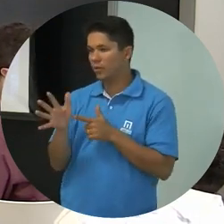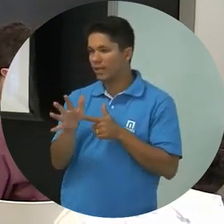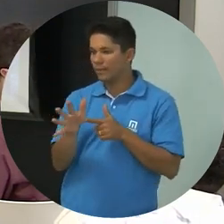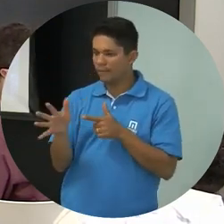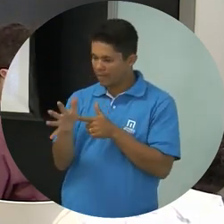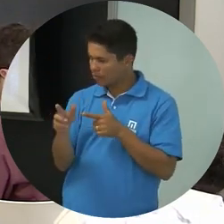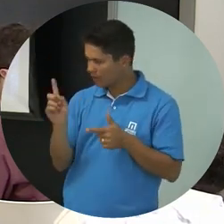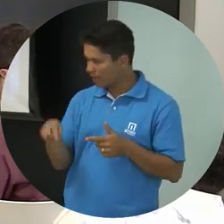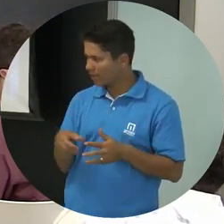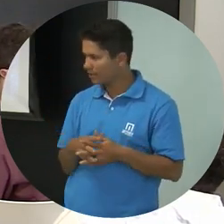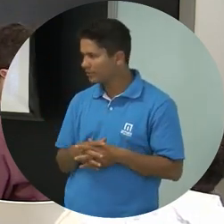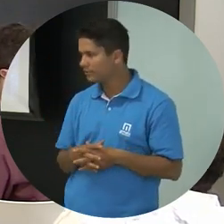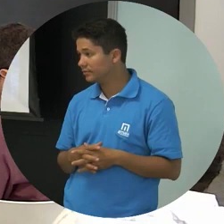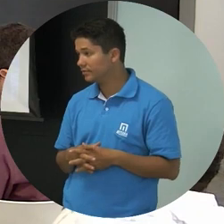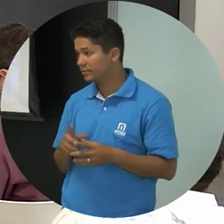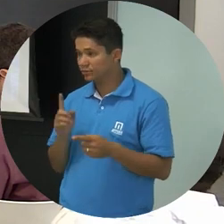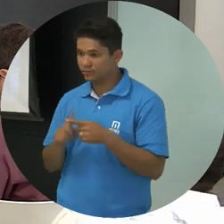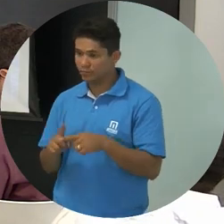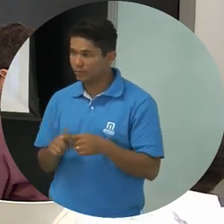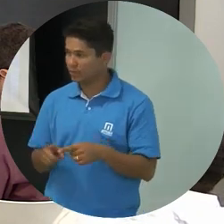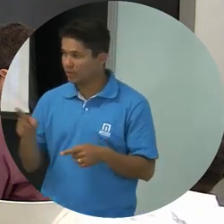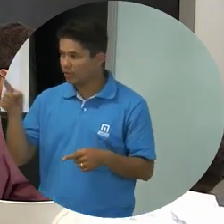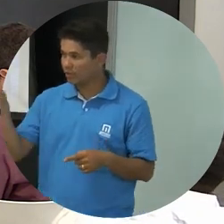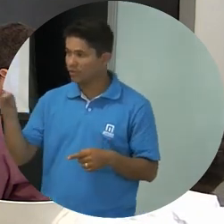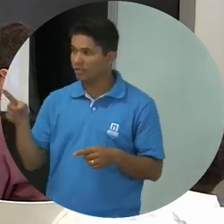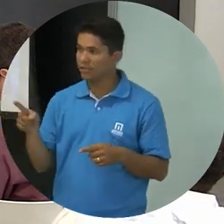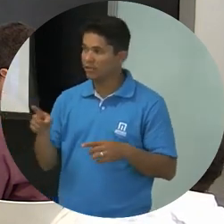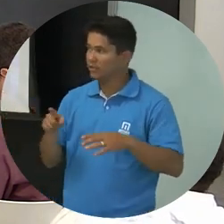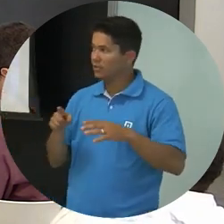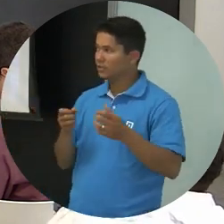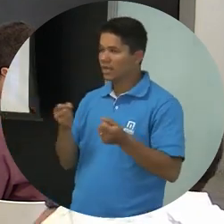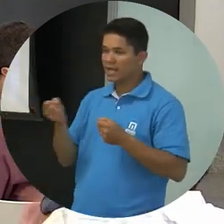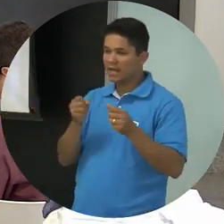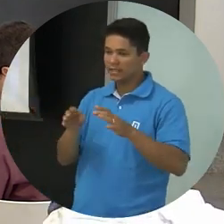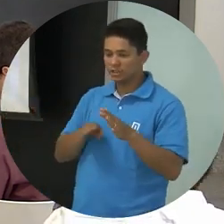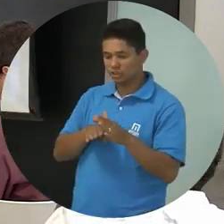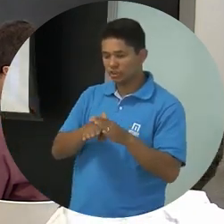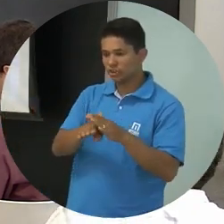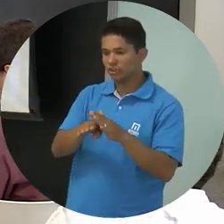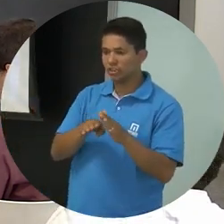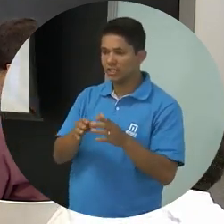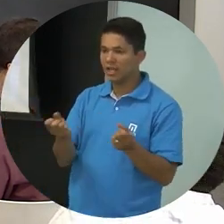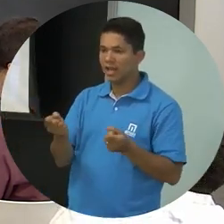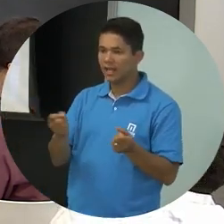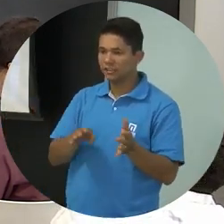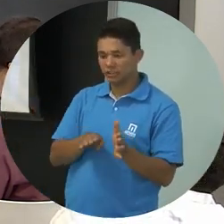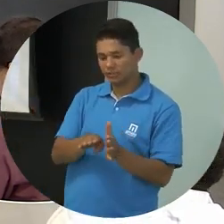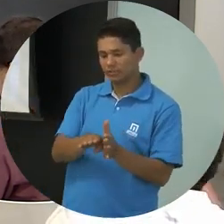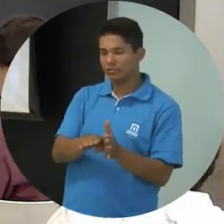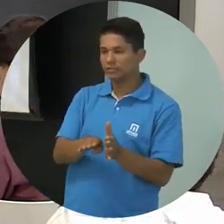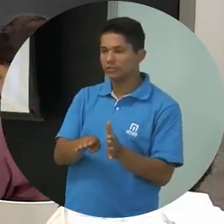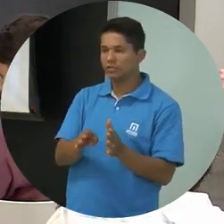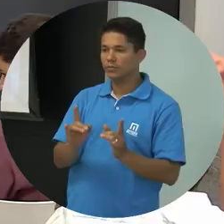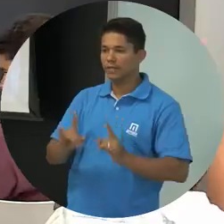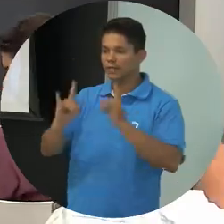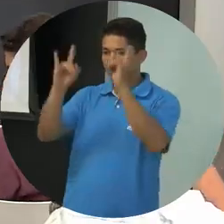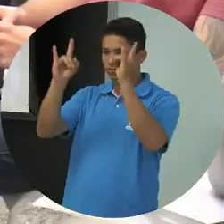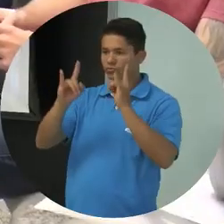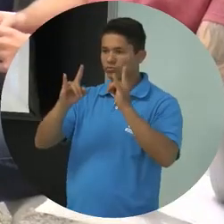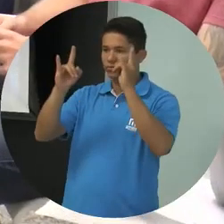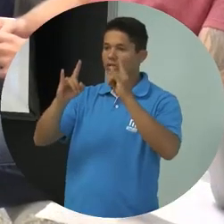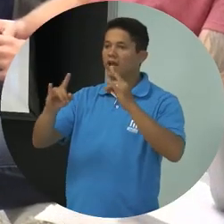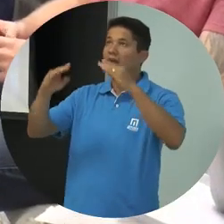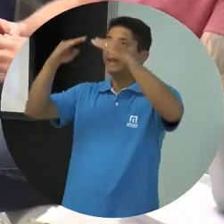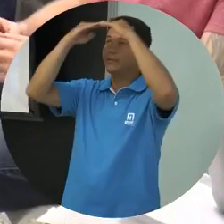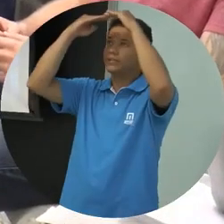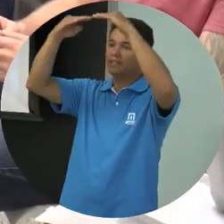dizer que eu estou com uma situação numa garagem de residencial, de um prédio. Sim. Aí tem um tratamento na laje, a